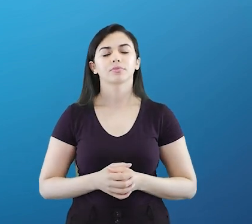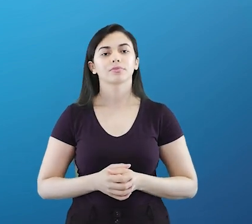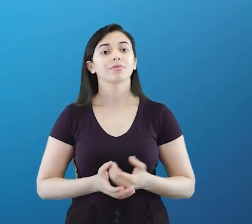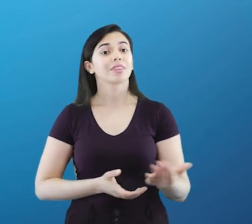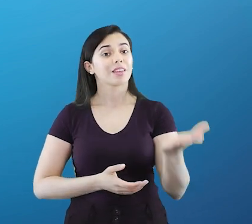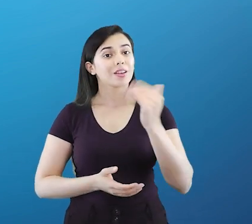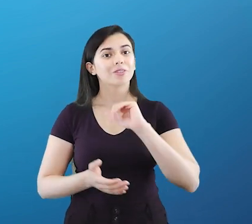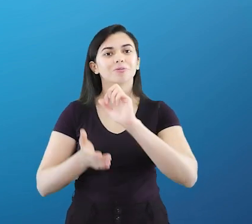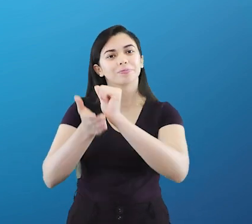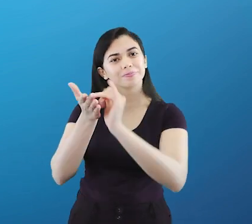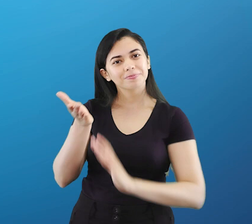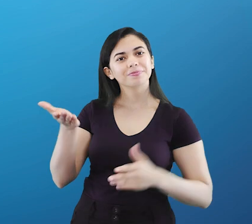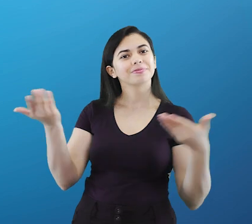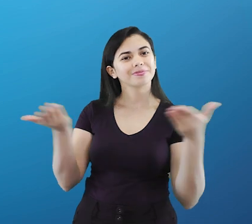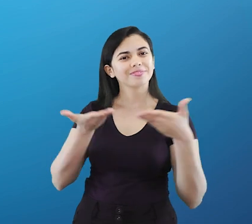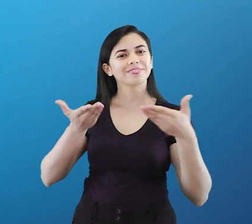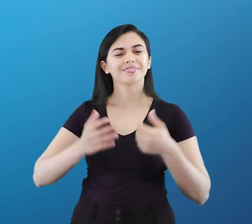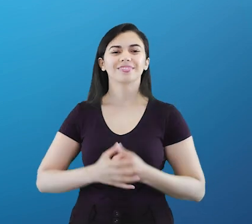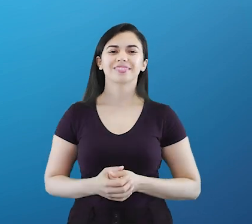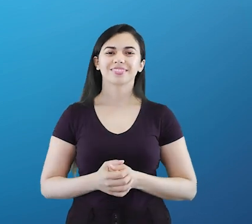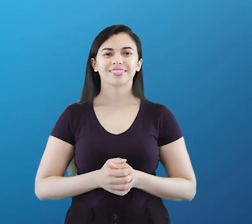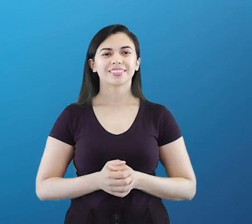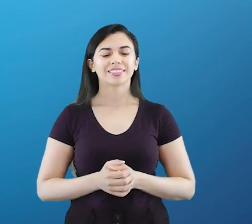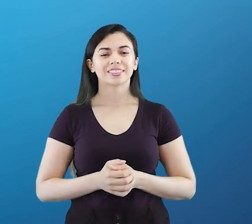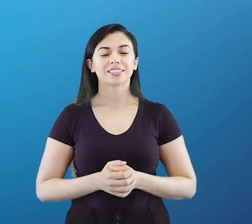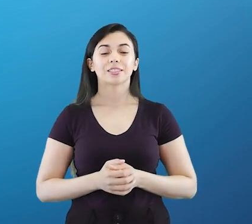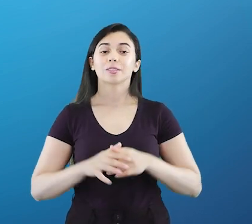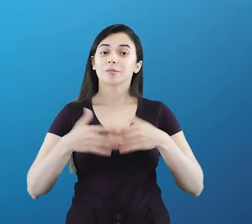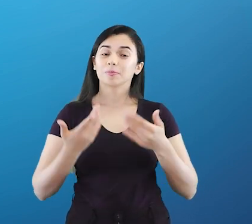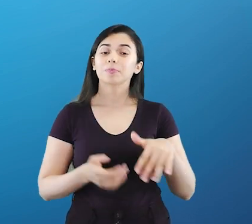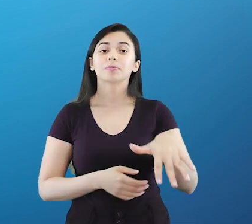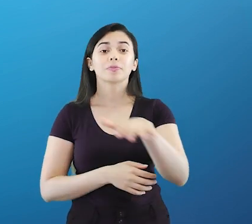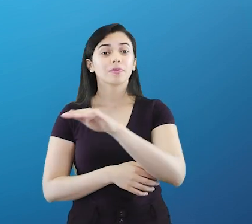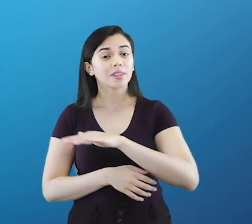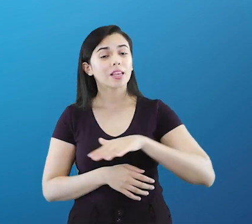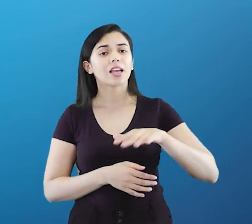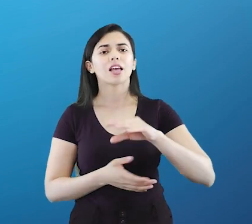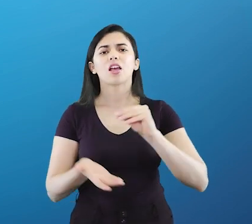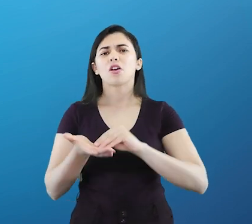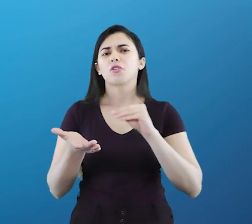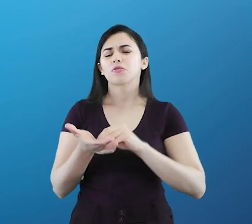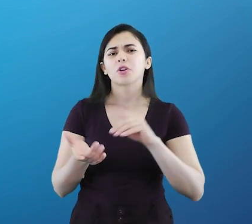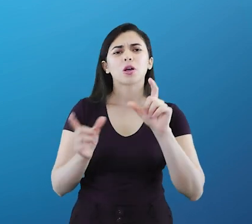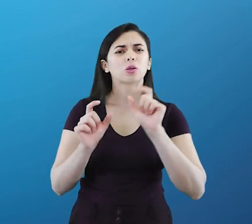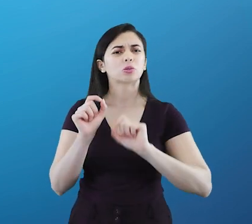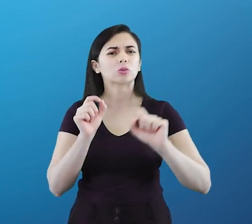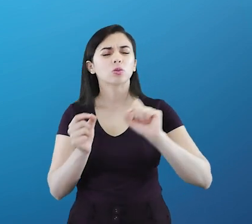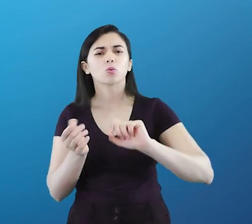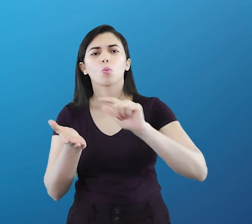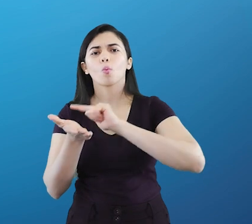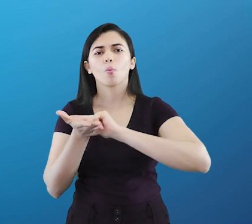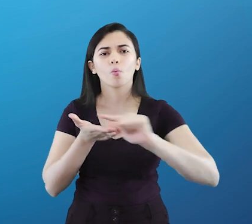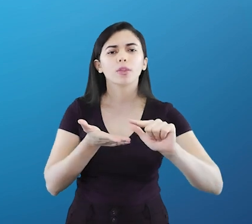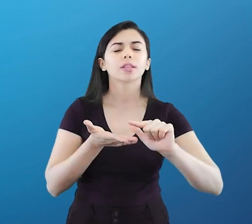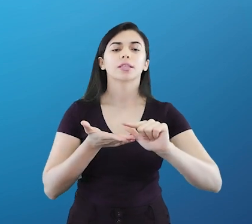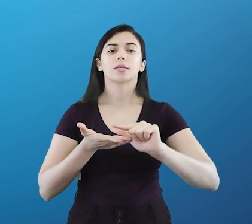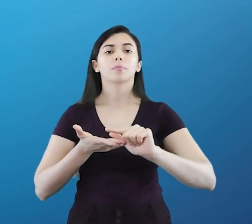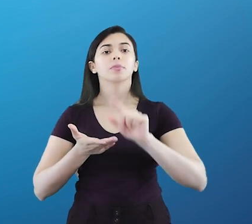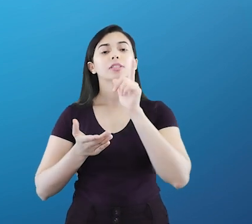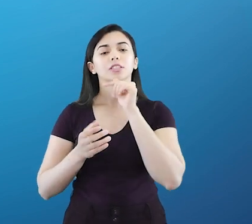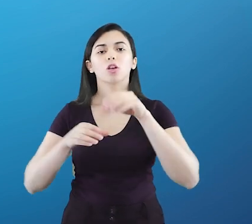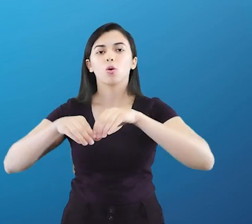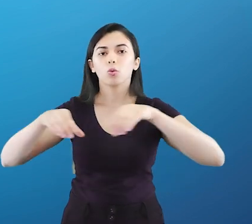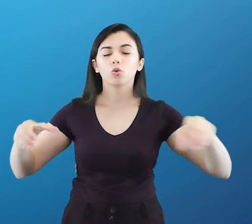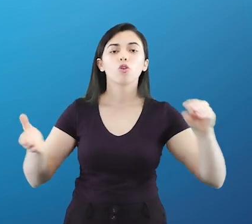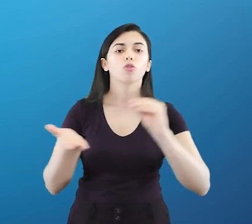Vamos realizar alguns exercícios? Em áreas com falta de tratamento adequado de água e esgoto, uma doença